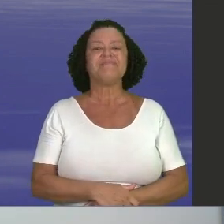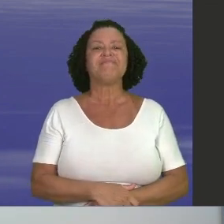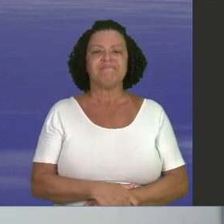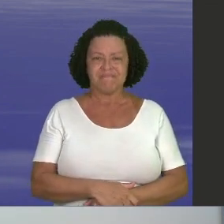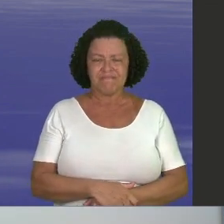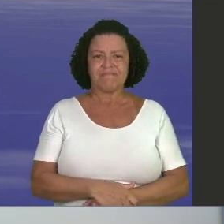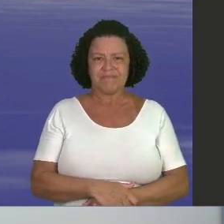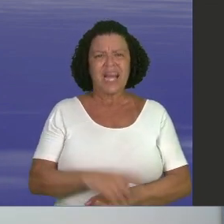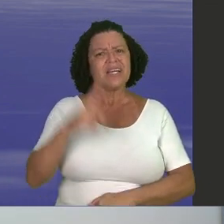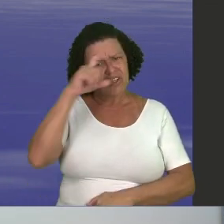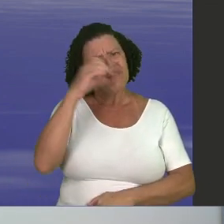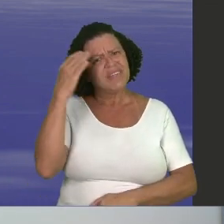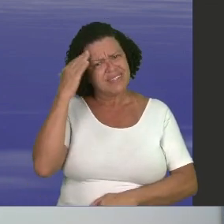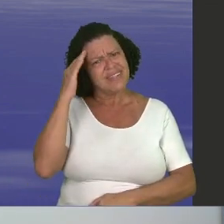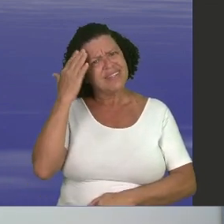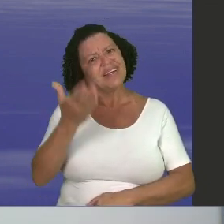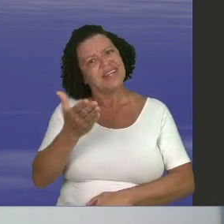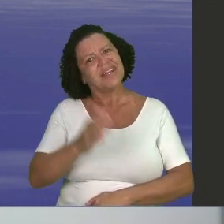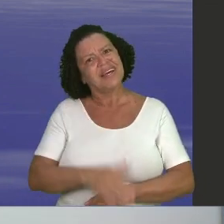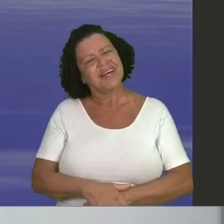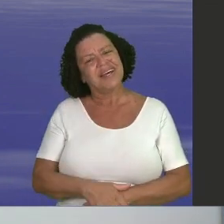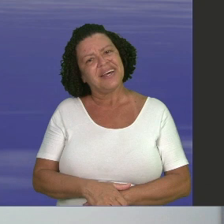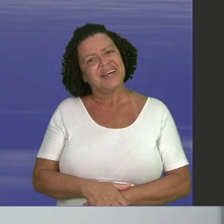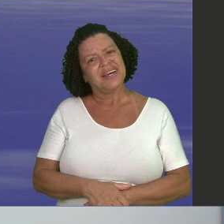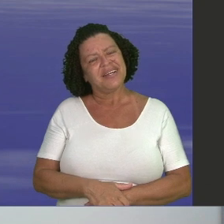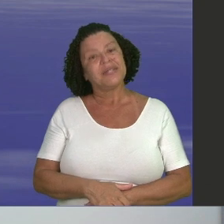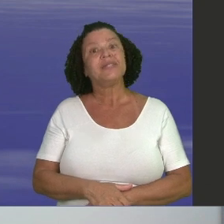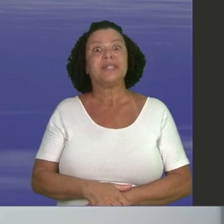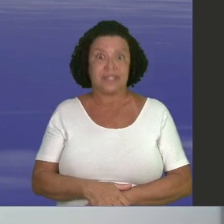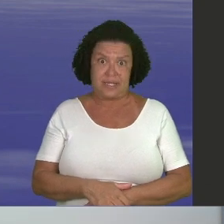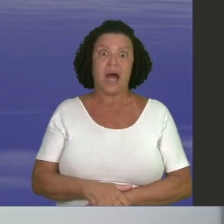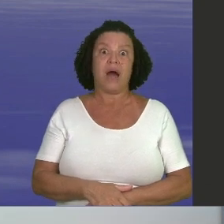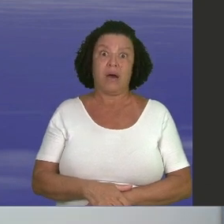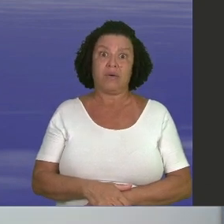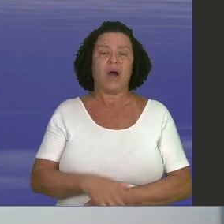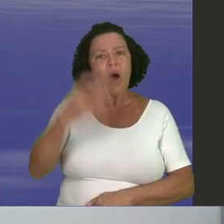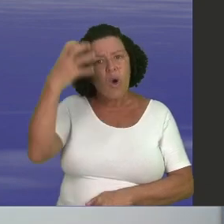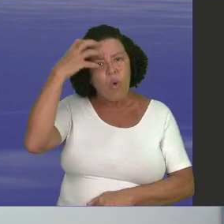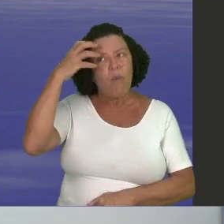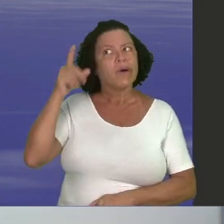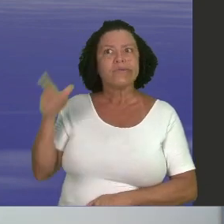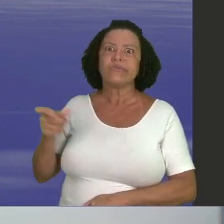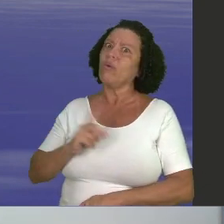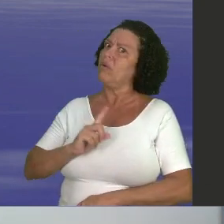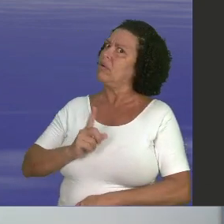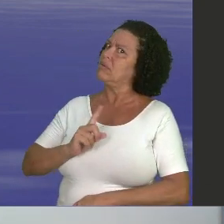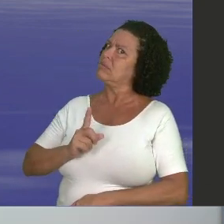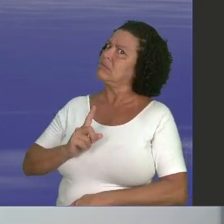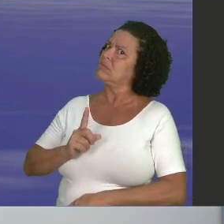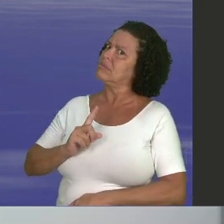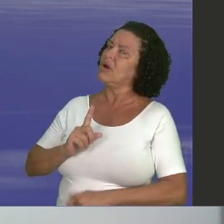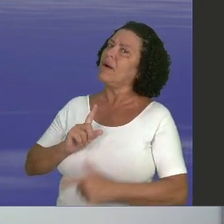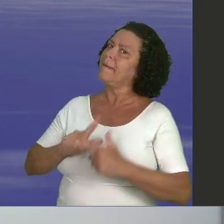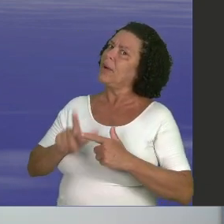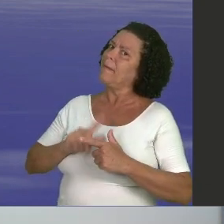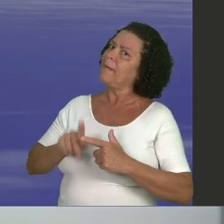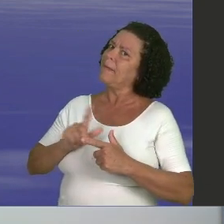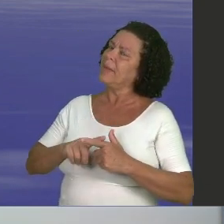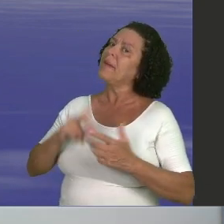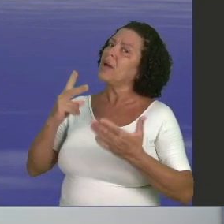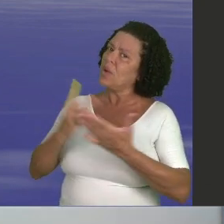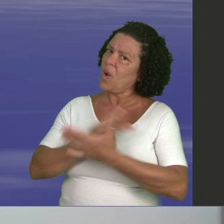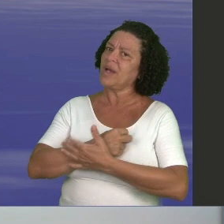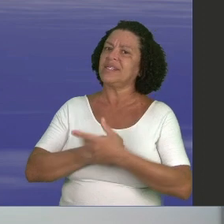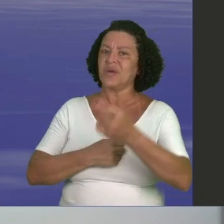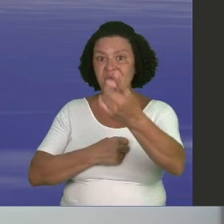difícil entender muitas vezes, mas não, o grande conceito não põe a culpa nos outros sobre os problemas que estão acontecendo